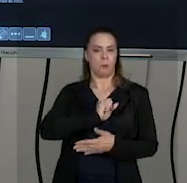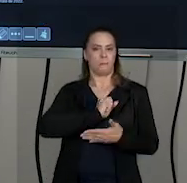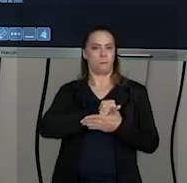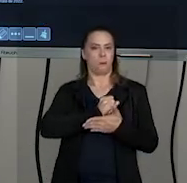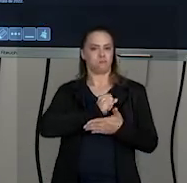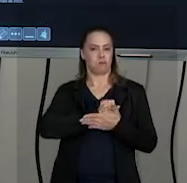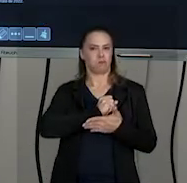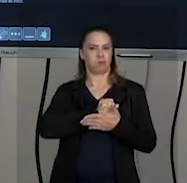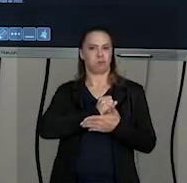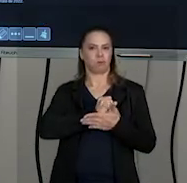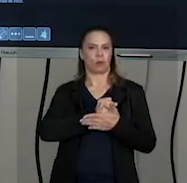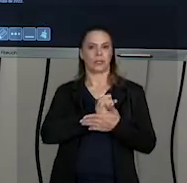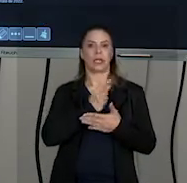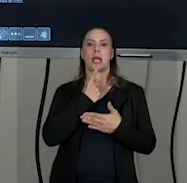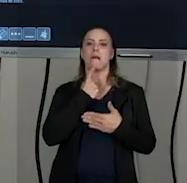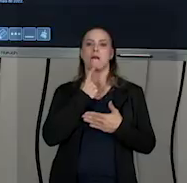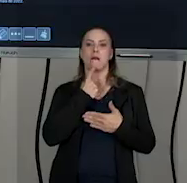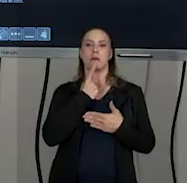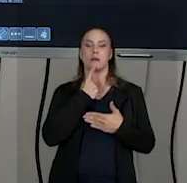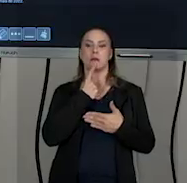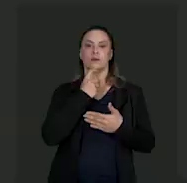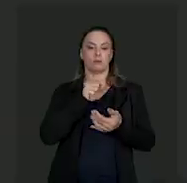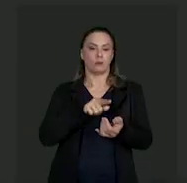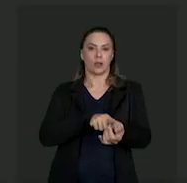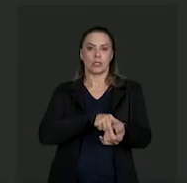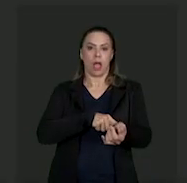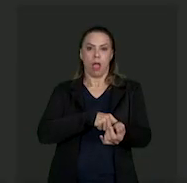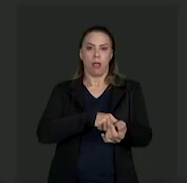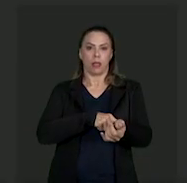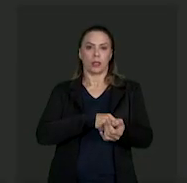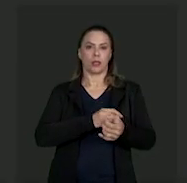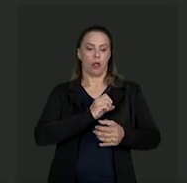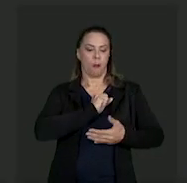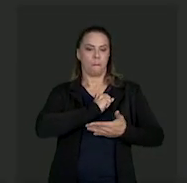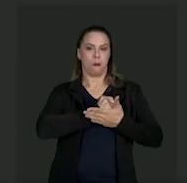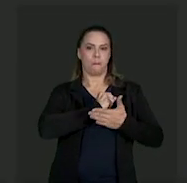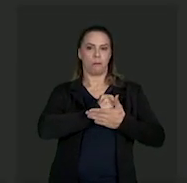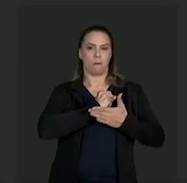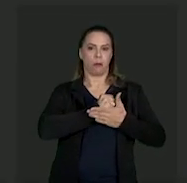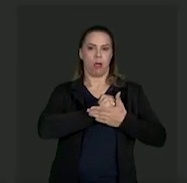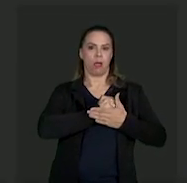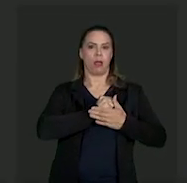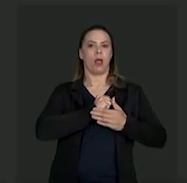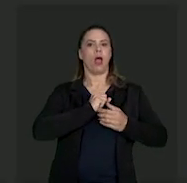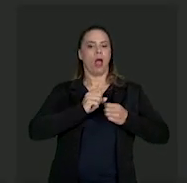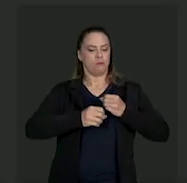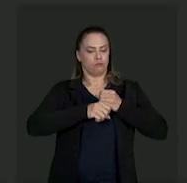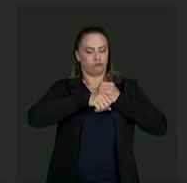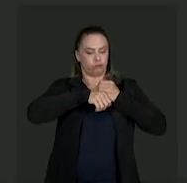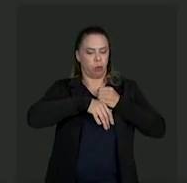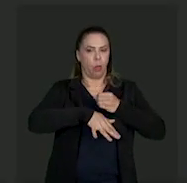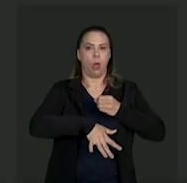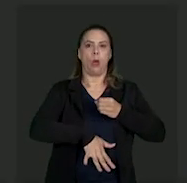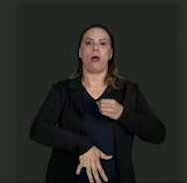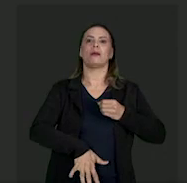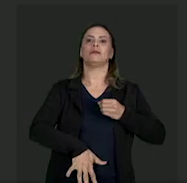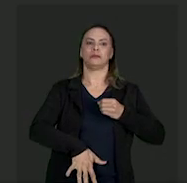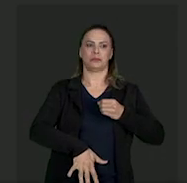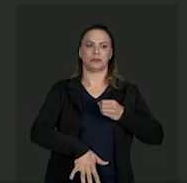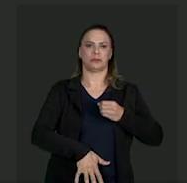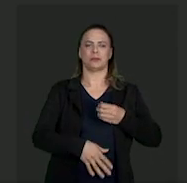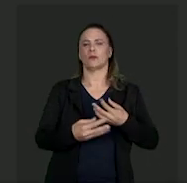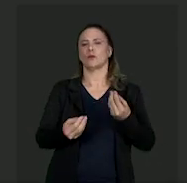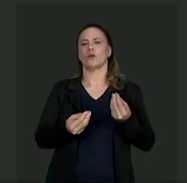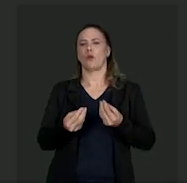circulando sangue por todo o corpo. Vamos só relembrar, né, o caminho que esse sangue percorre. Ele sai